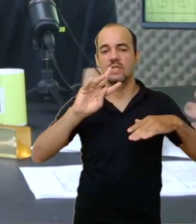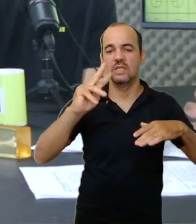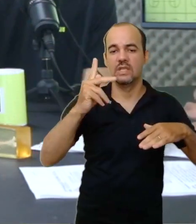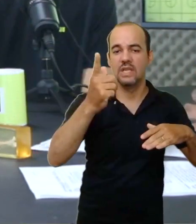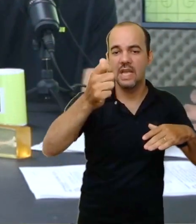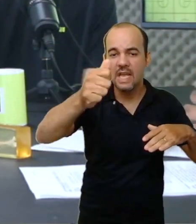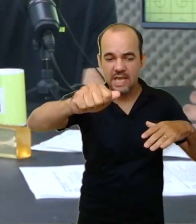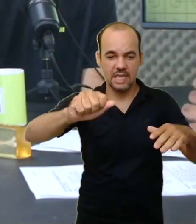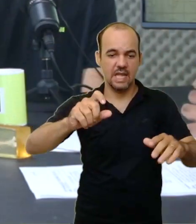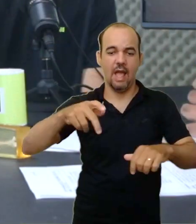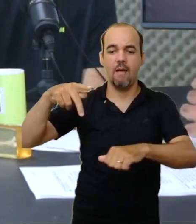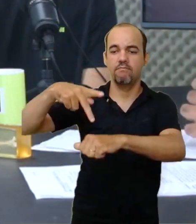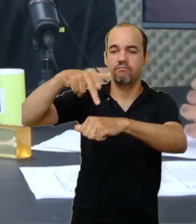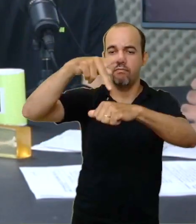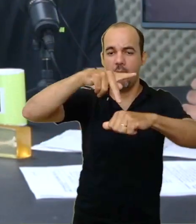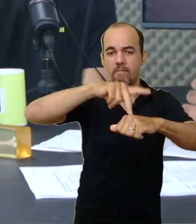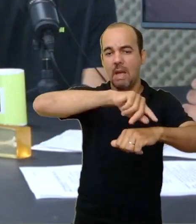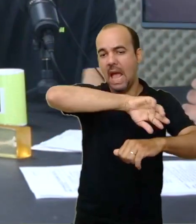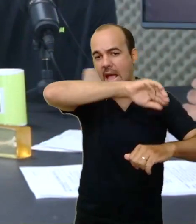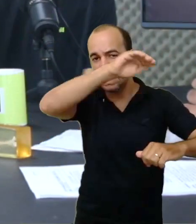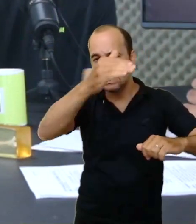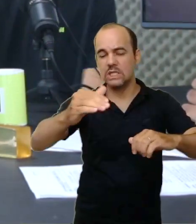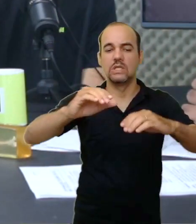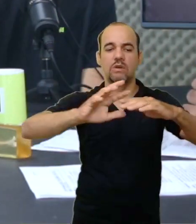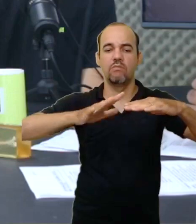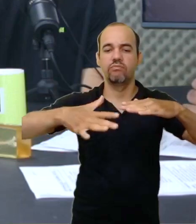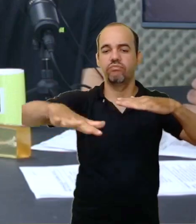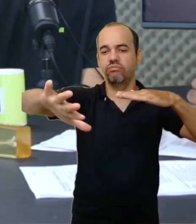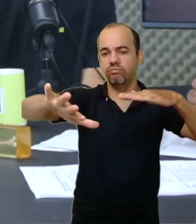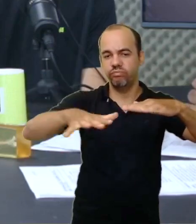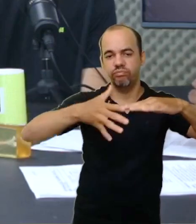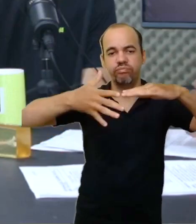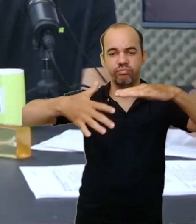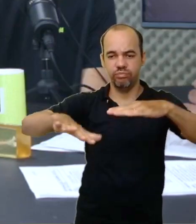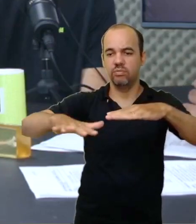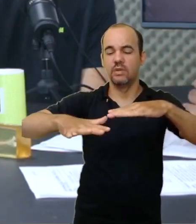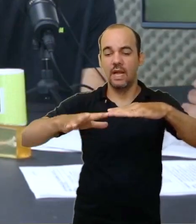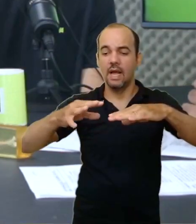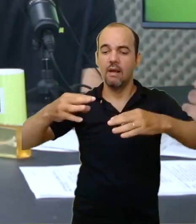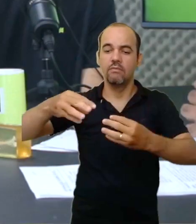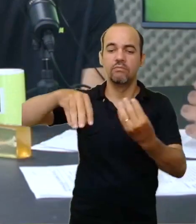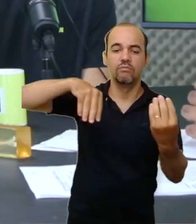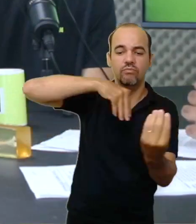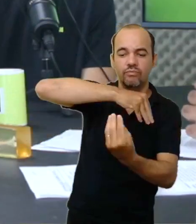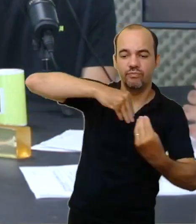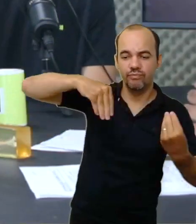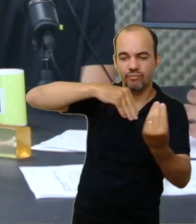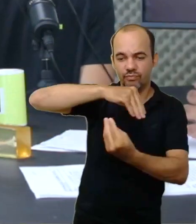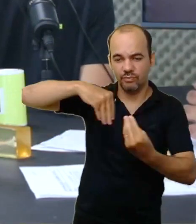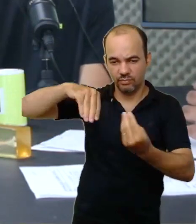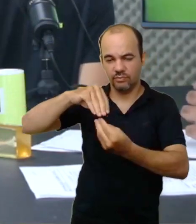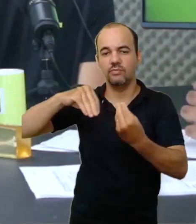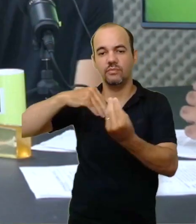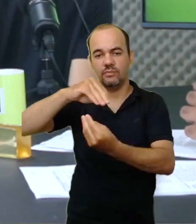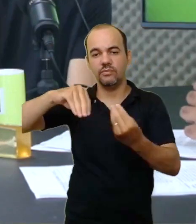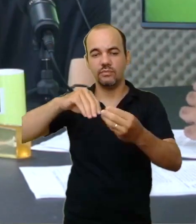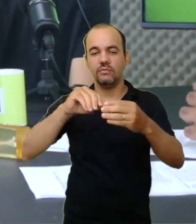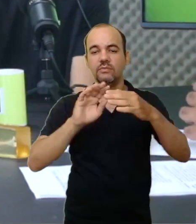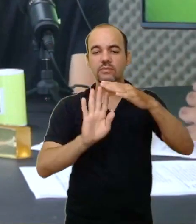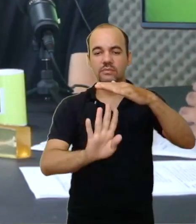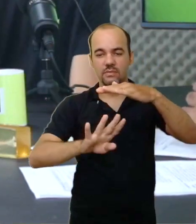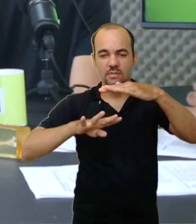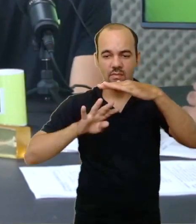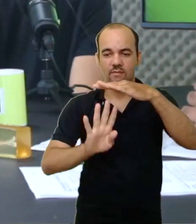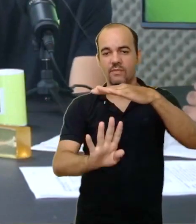construções rochosas ali, a gente tem uma mistura ali da água, a gente consegue ter um pouco mais de nutrientes ali e